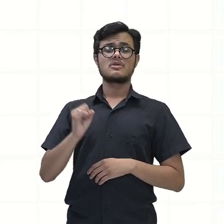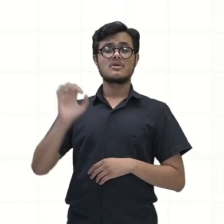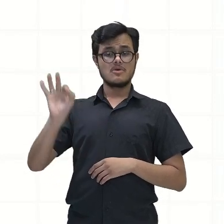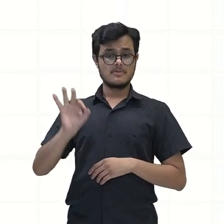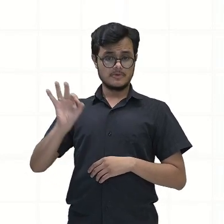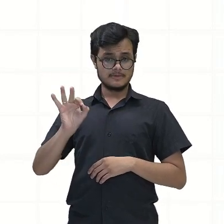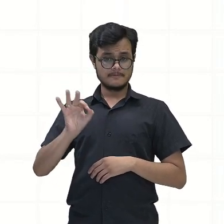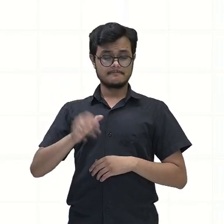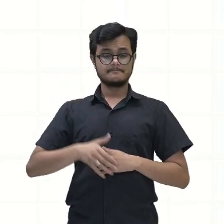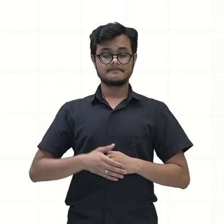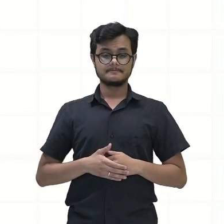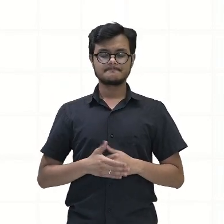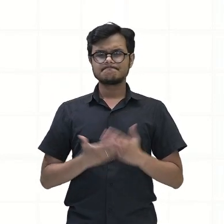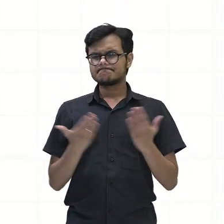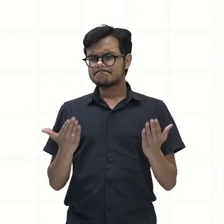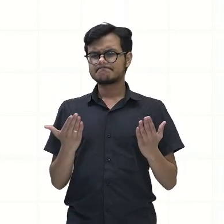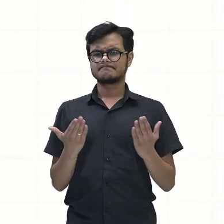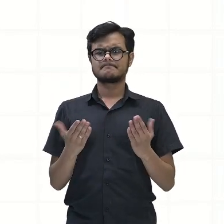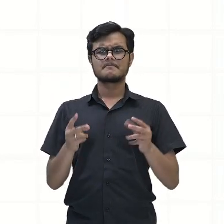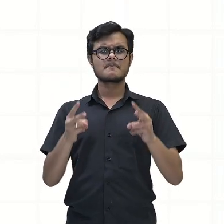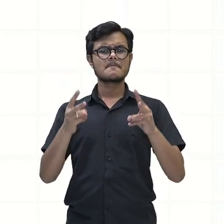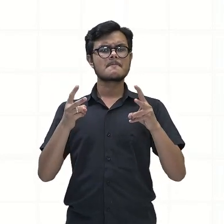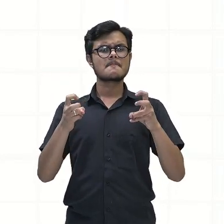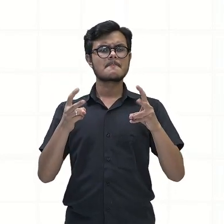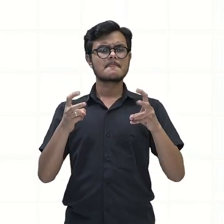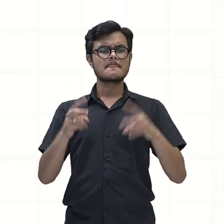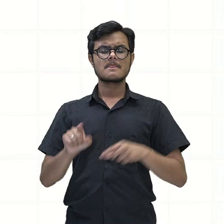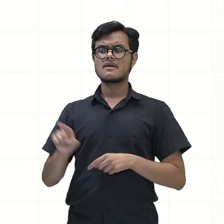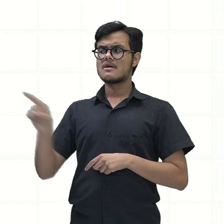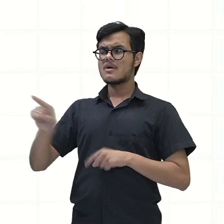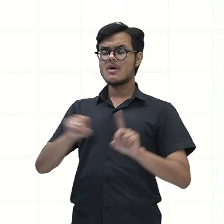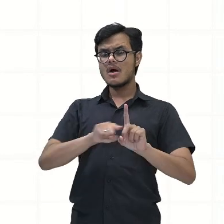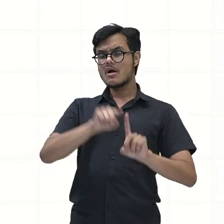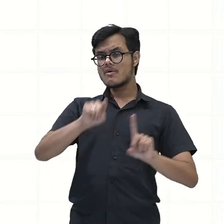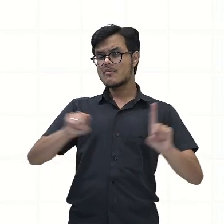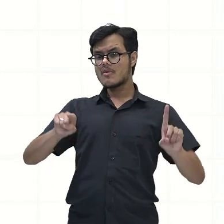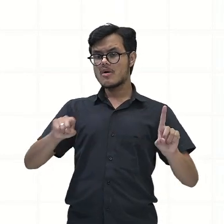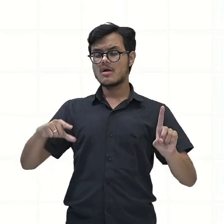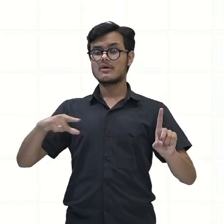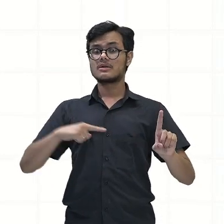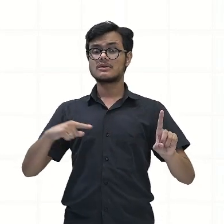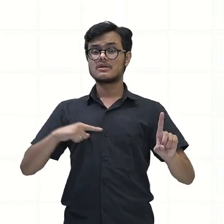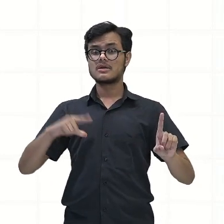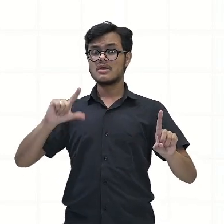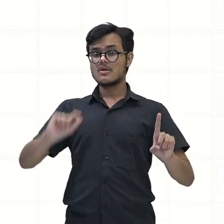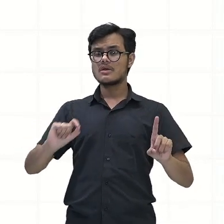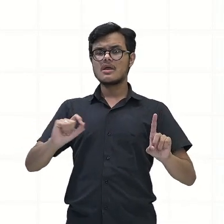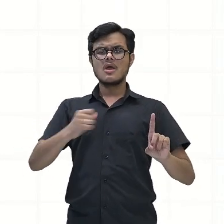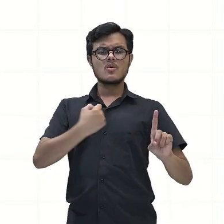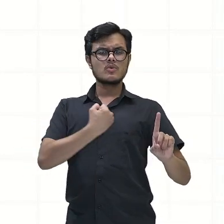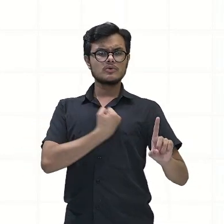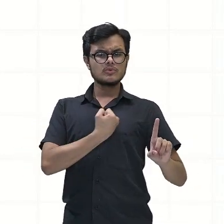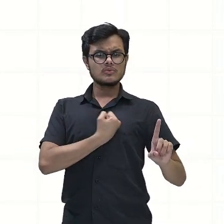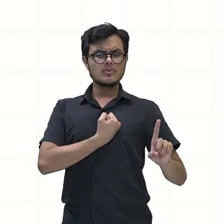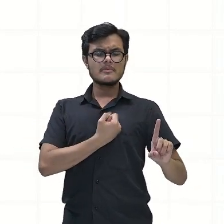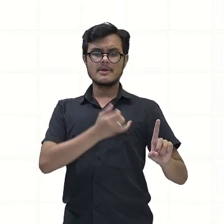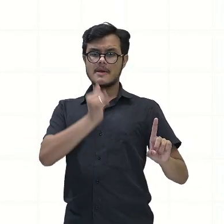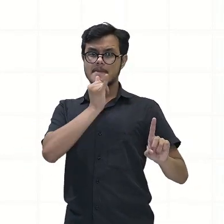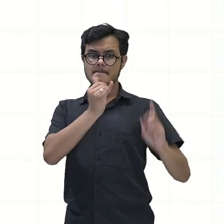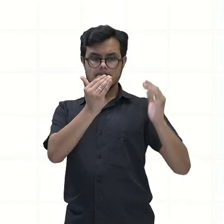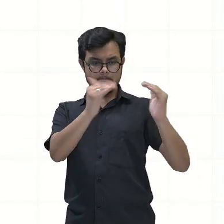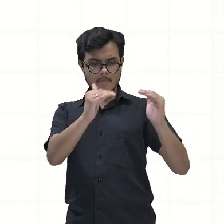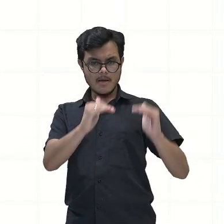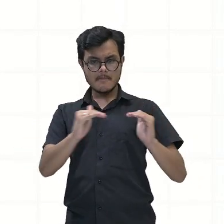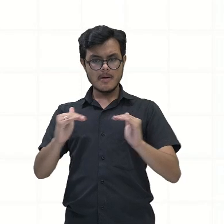26,88%. E você pode observar que nos gráficos a gente tem geralmente esses números, você busca